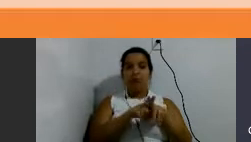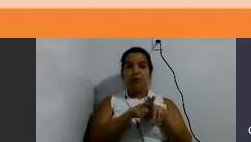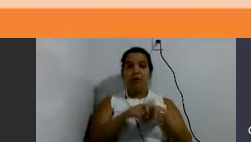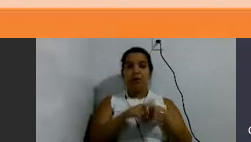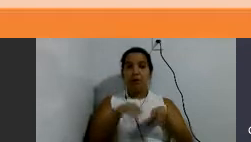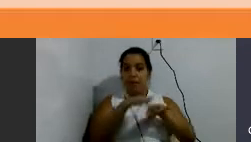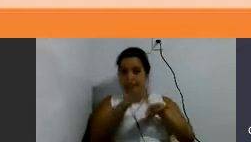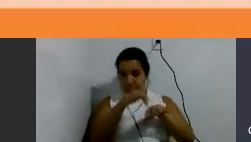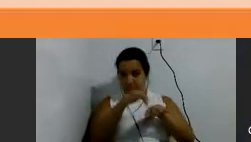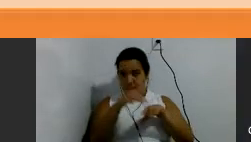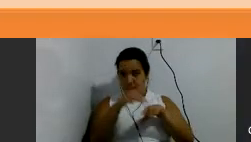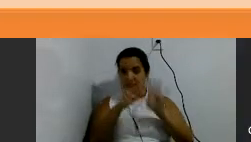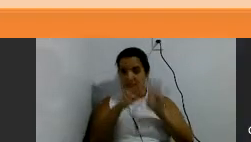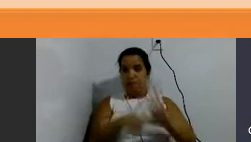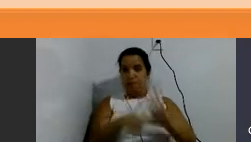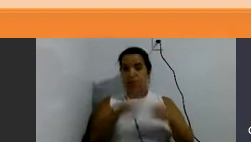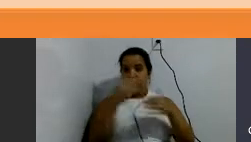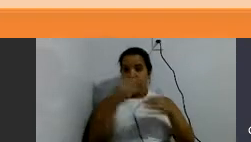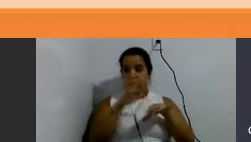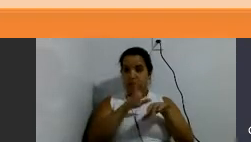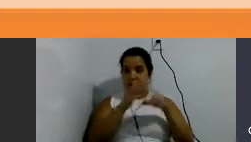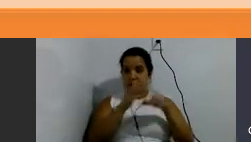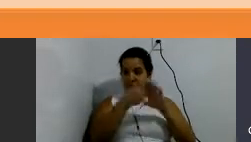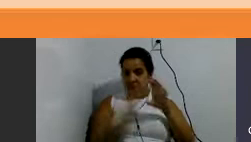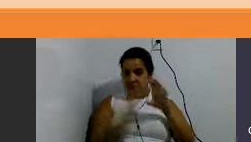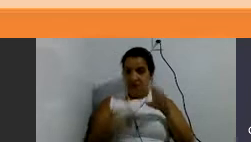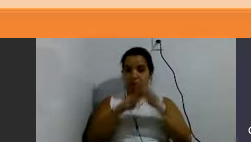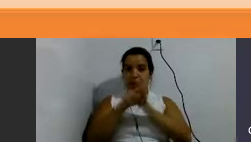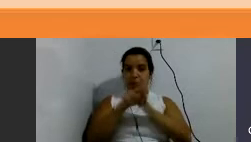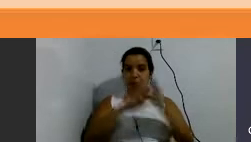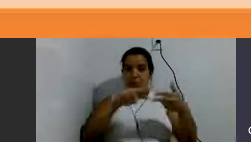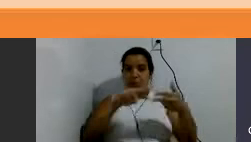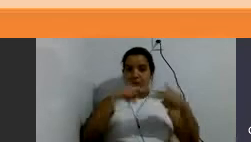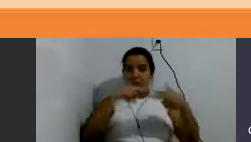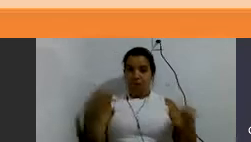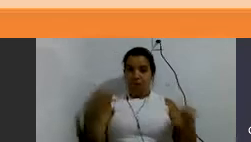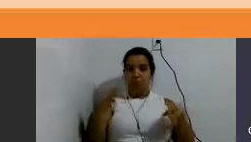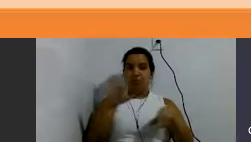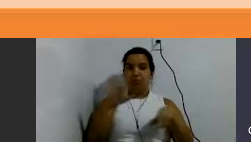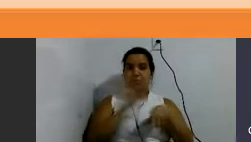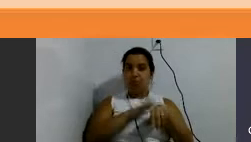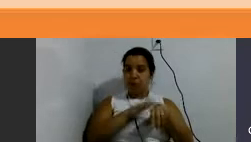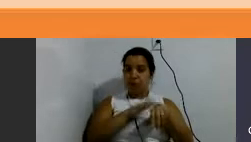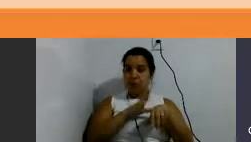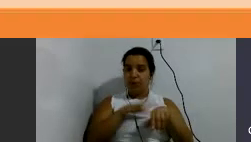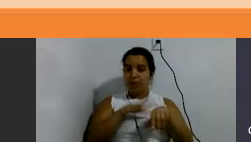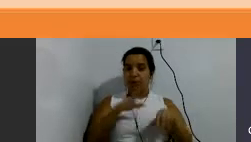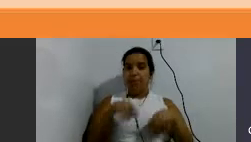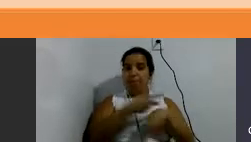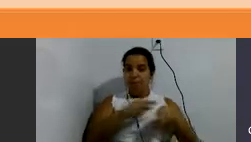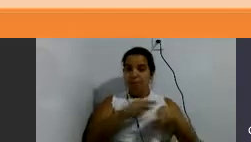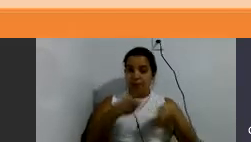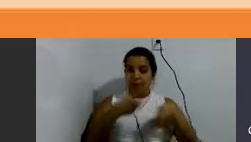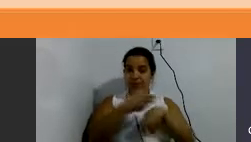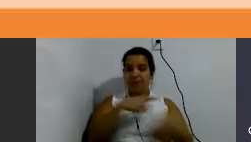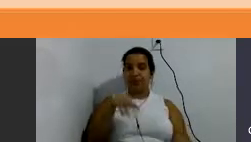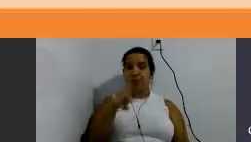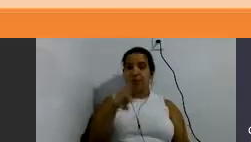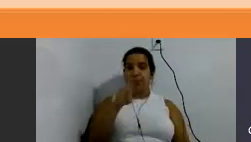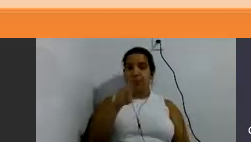característica da doença. E a pesquisa do DNA do parasito, através da reação em cadeia da polimerase, que é